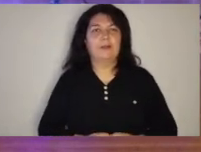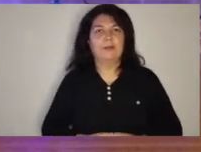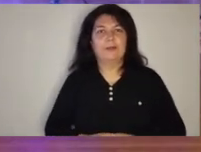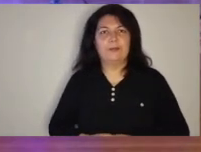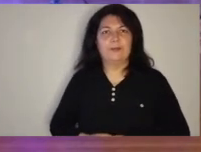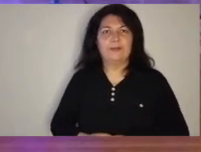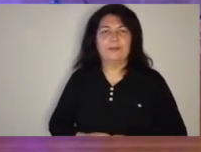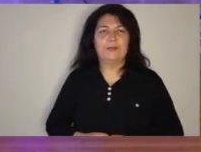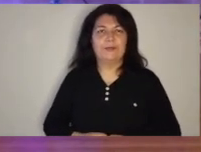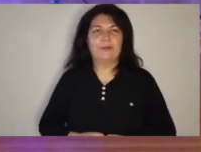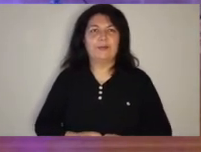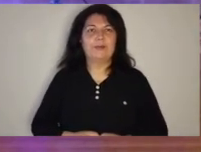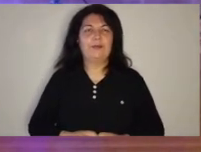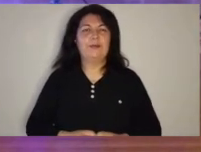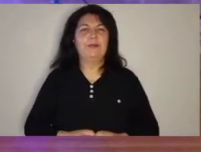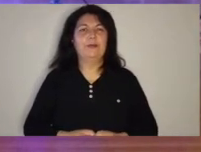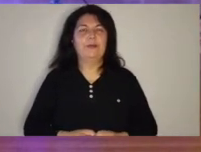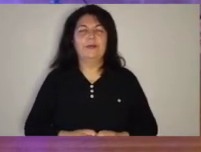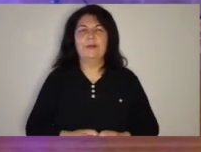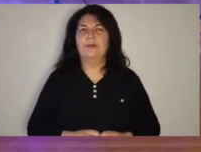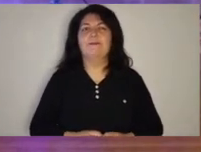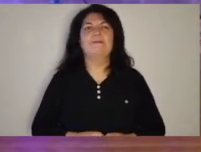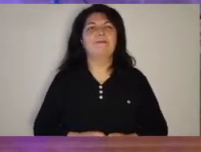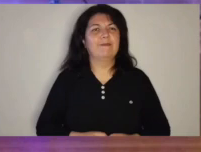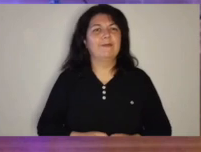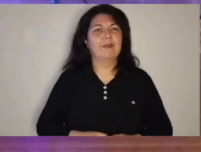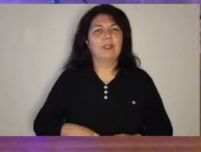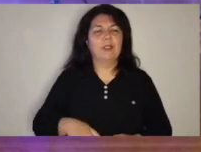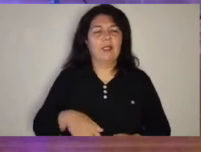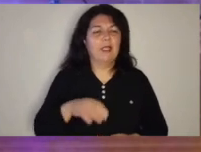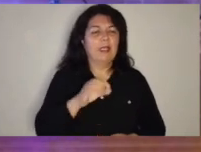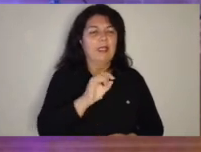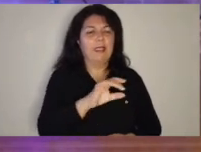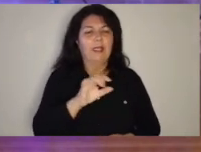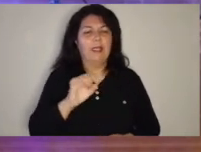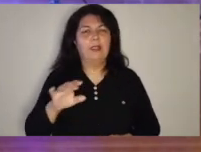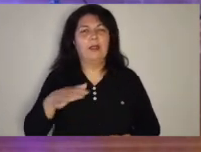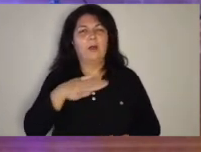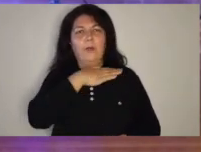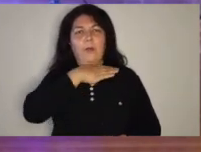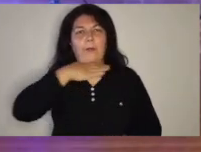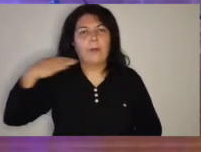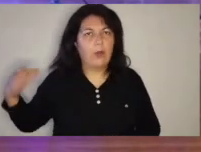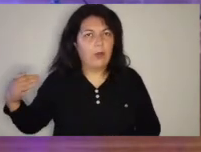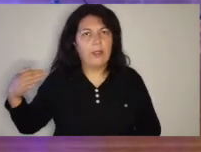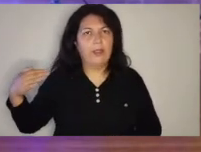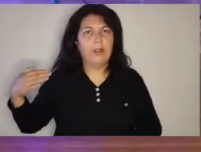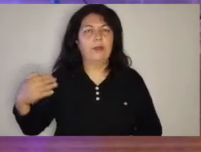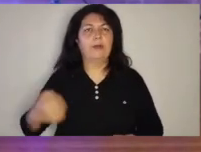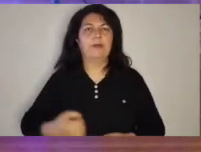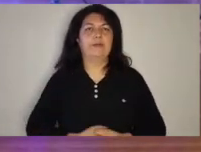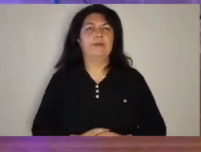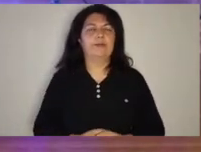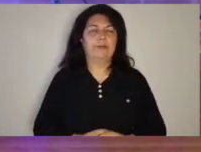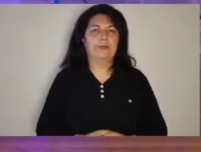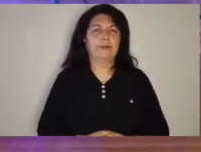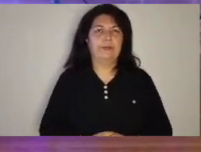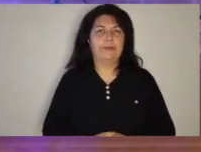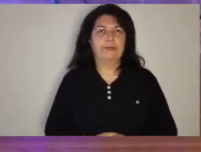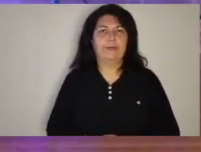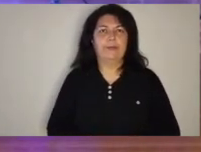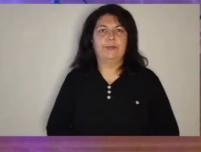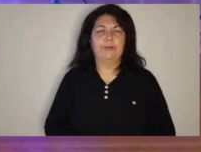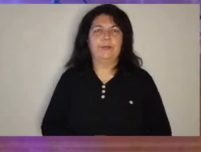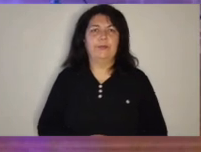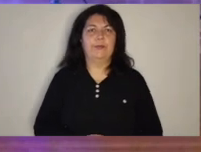Arca da Aliança, e são um monte de coisas, eles são todos consumidos? Isso não foi só cena de filme, irmãos. O povo